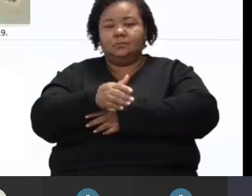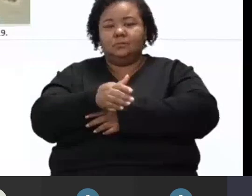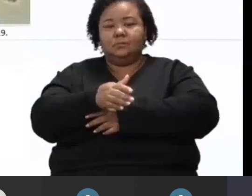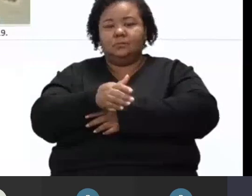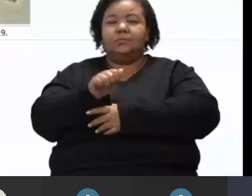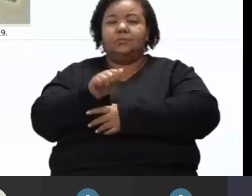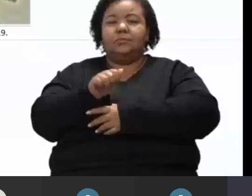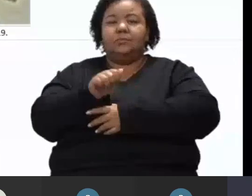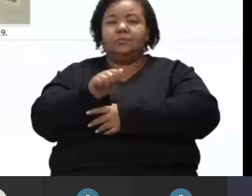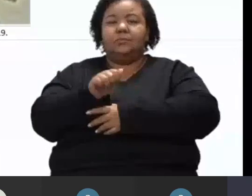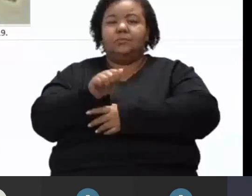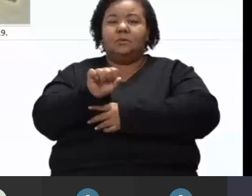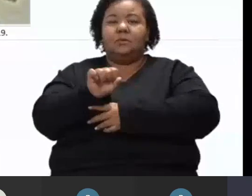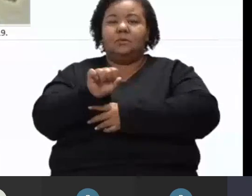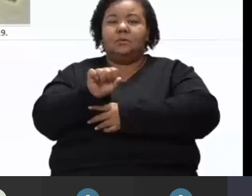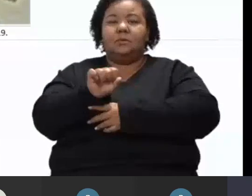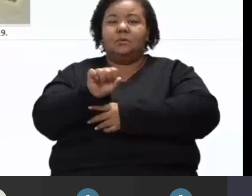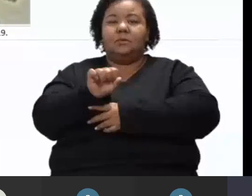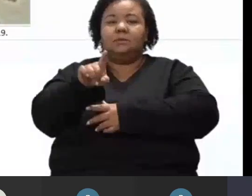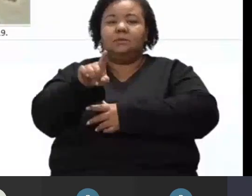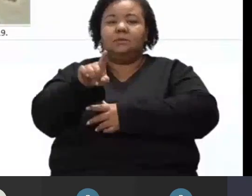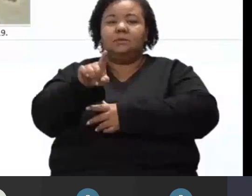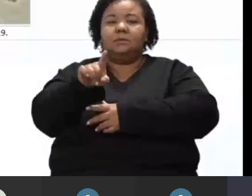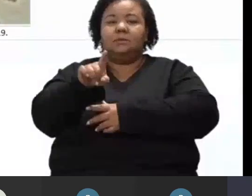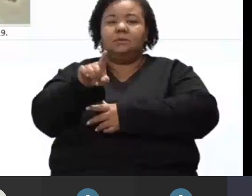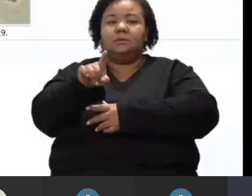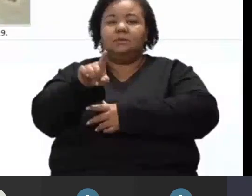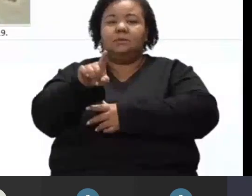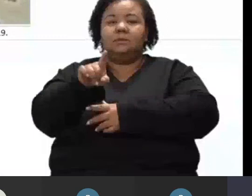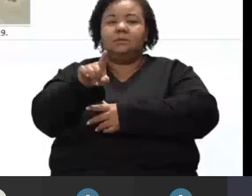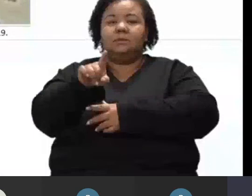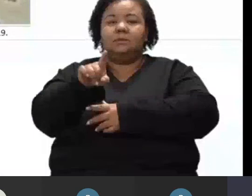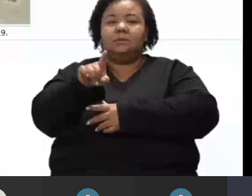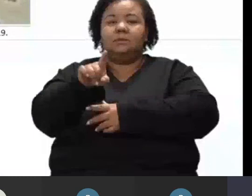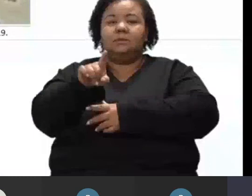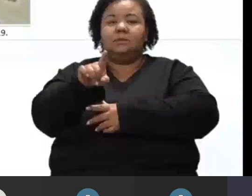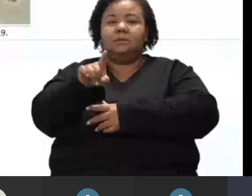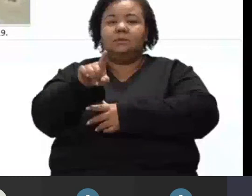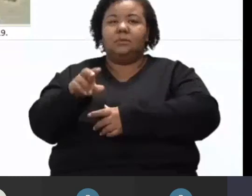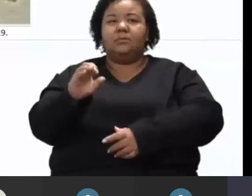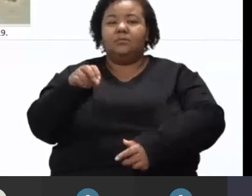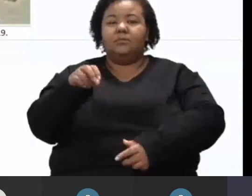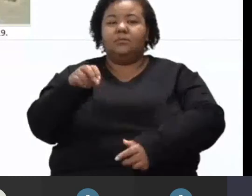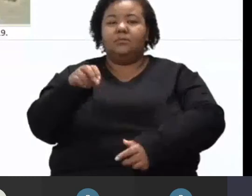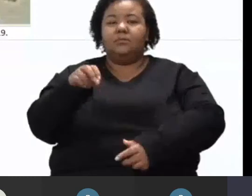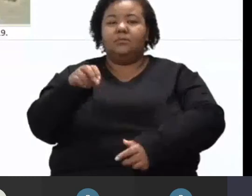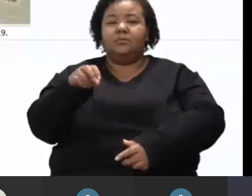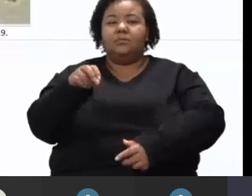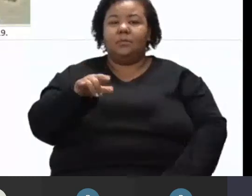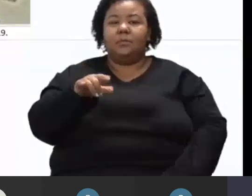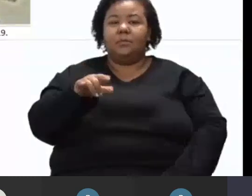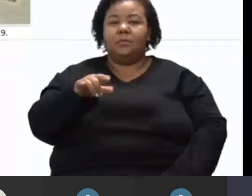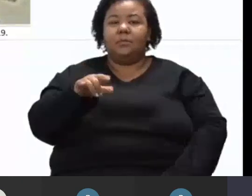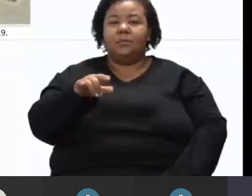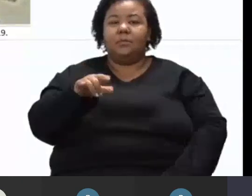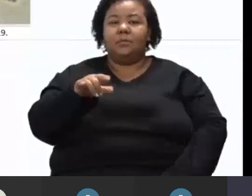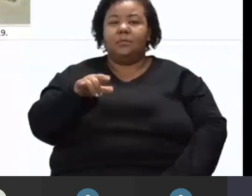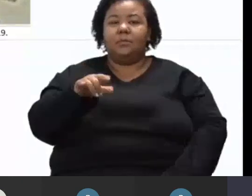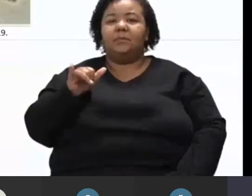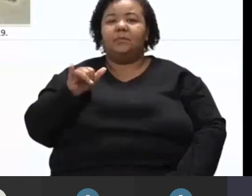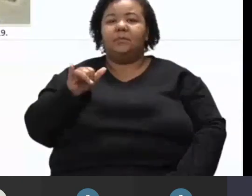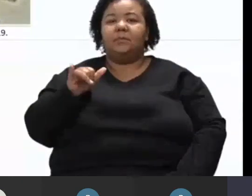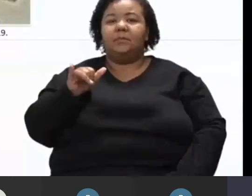esses esporos assexuados, eles são chamados de conídeos. As hifas, elas